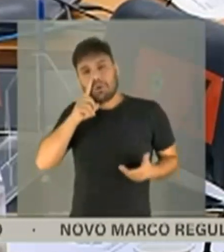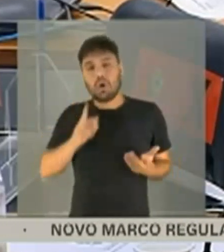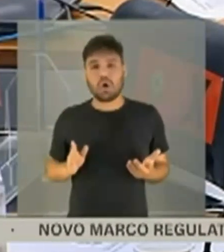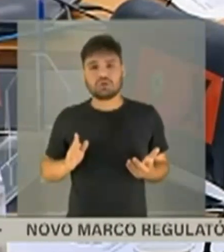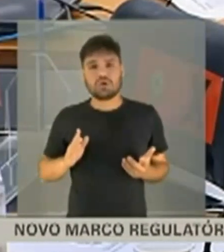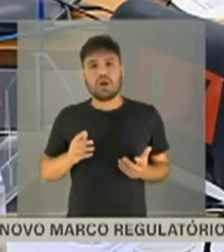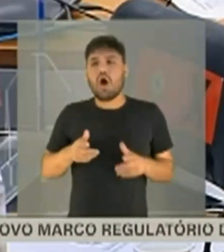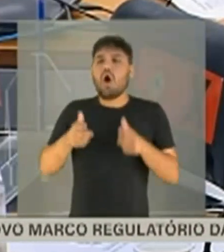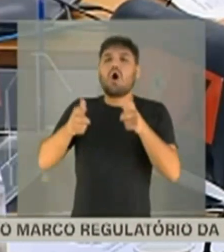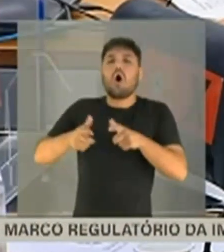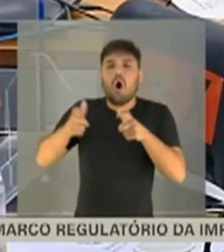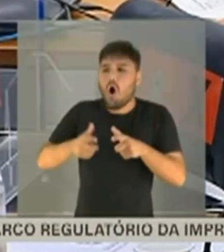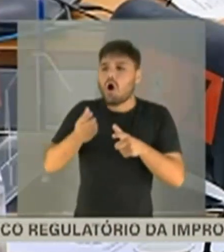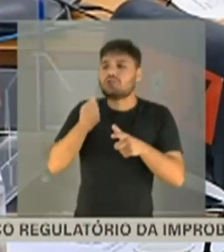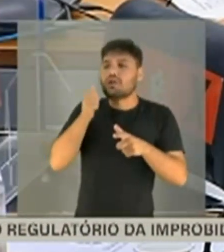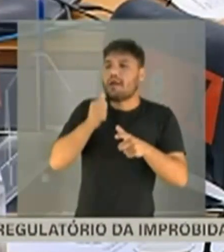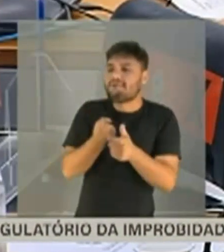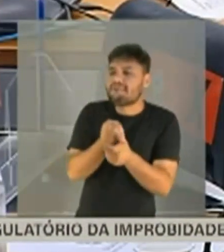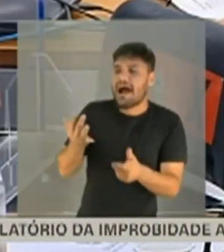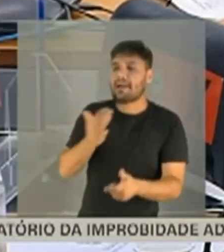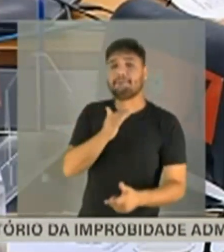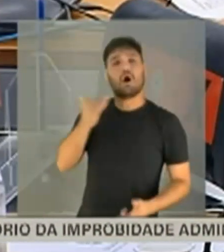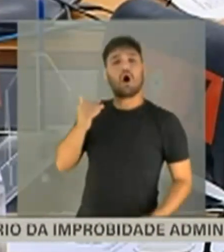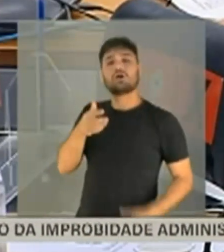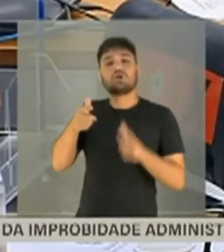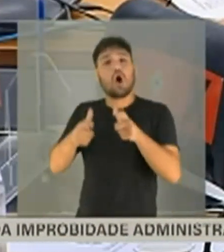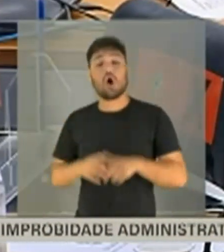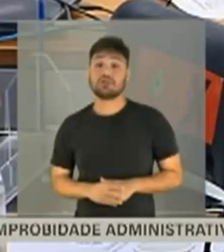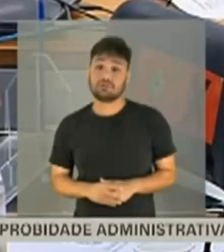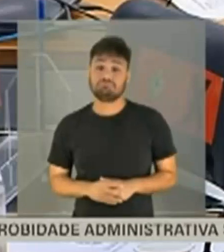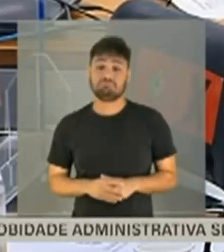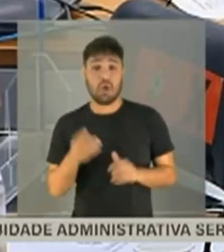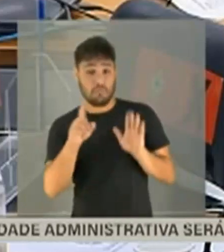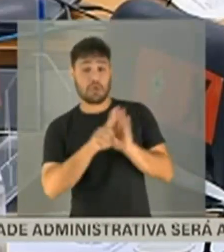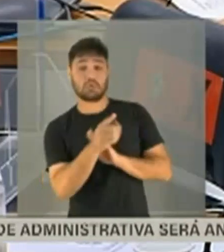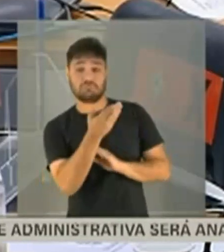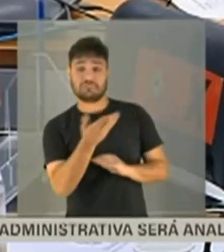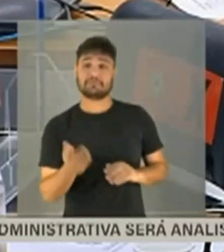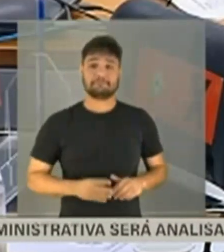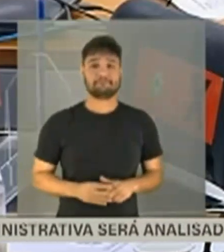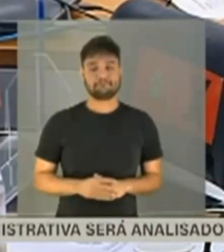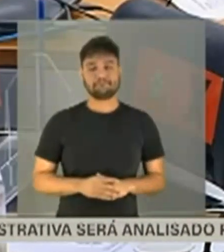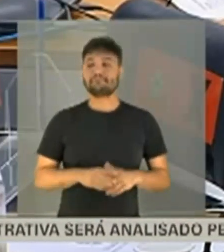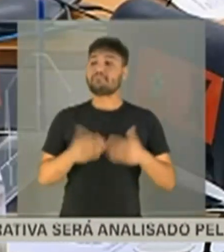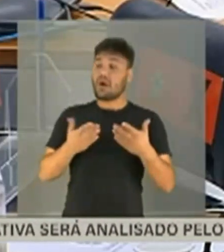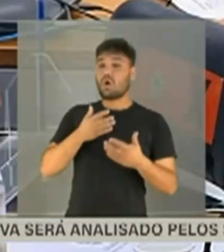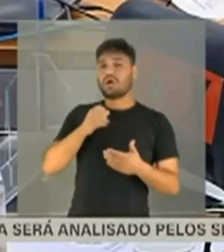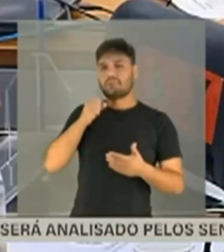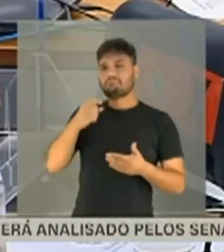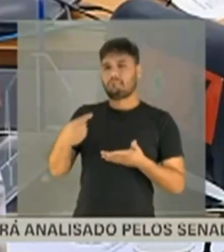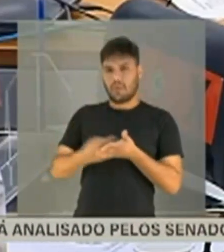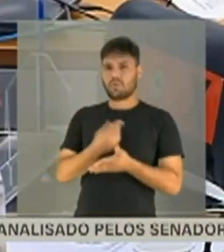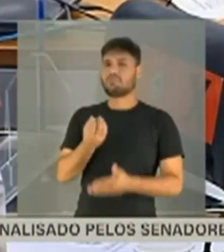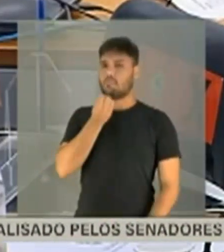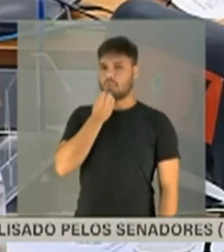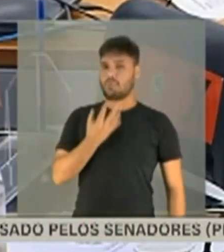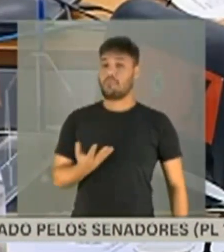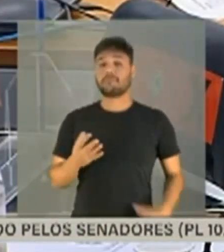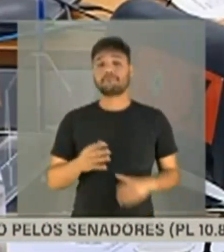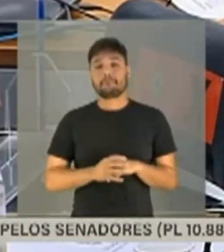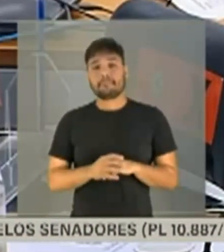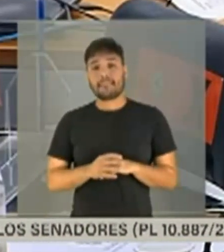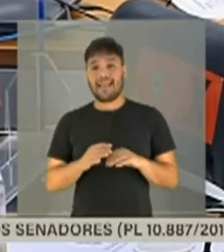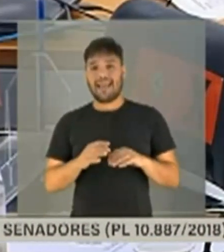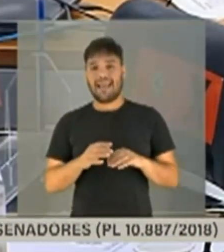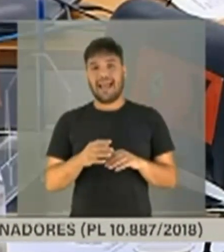E onde estão essas milhares de mortes? Essa é a pergunta que eu queria fazer. Senador, excelente pergunta. A diferença